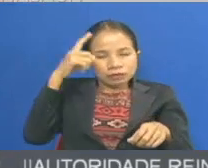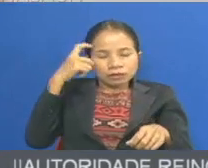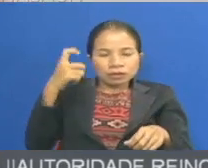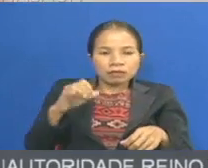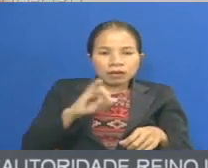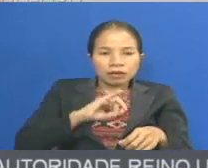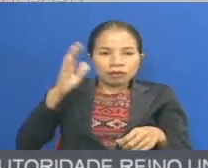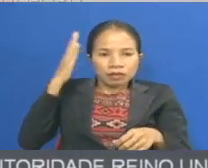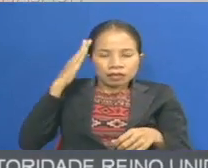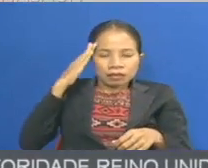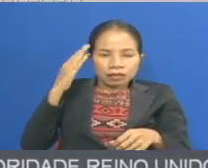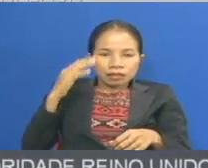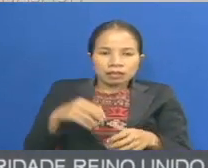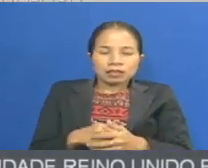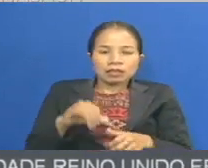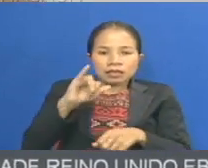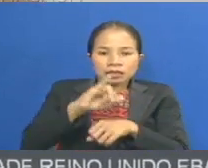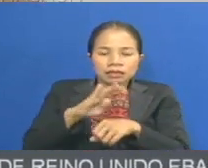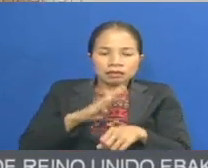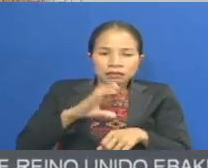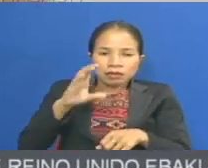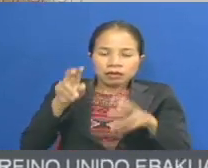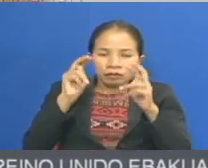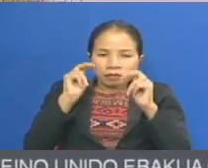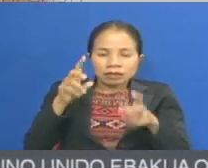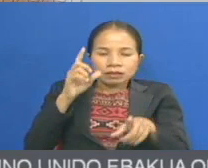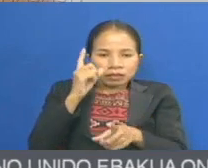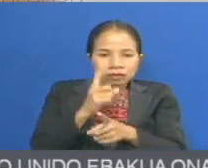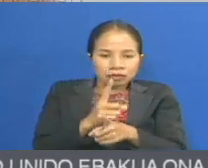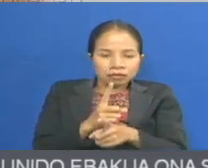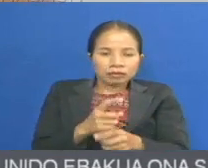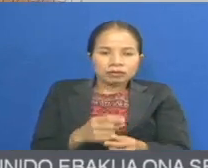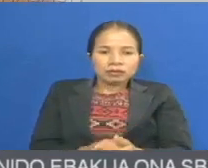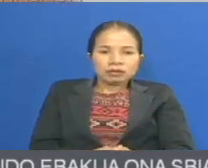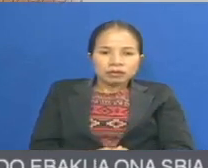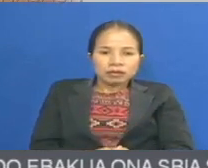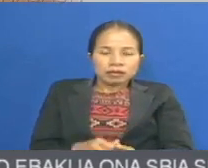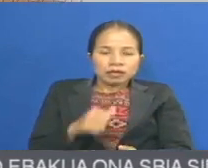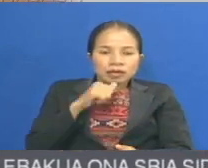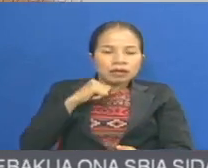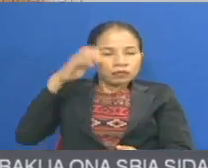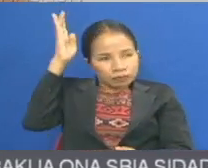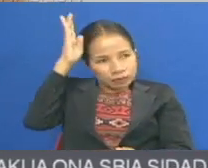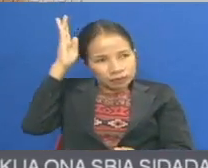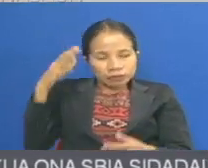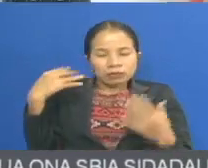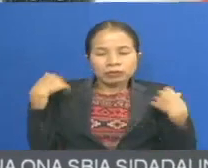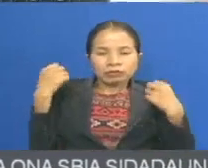ao atene cata, diocese Bocau, precisa de um bispo ida, ele bem